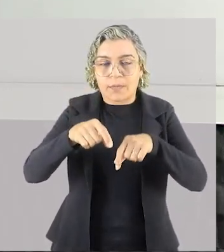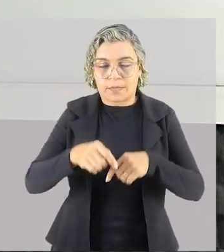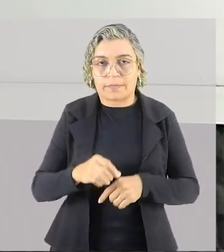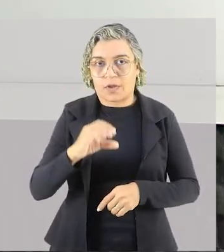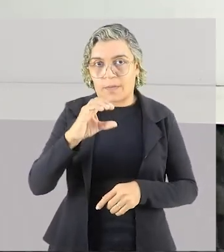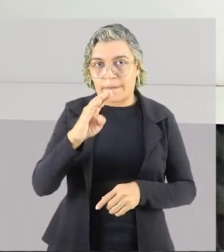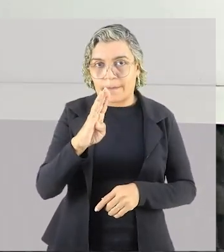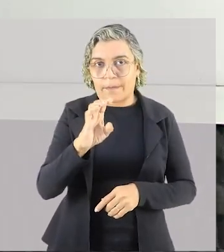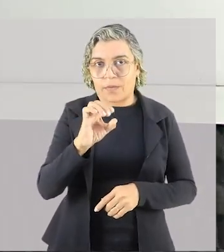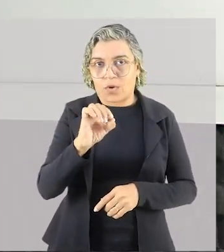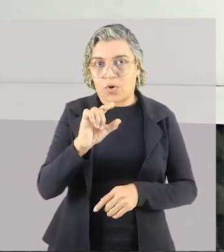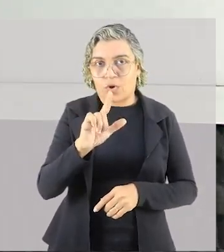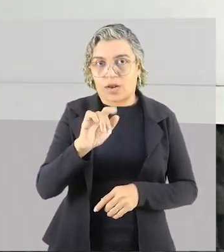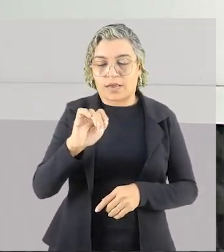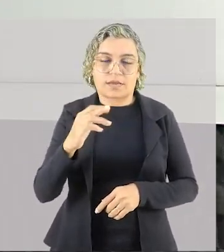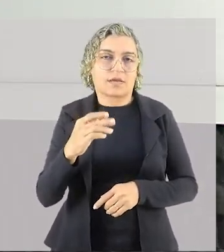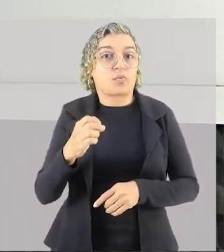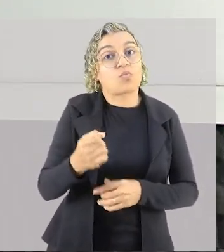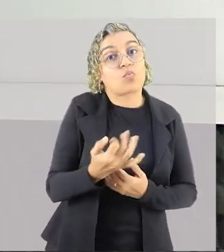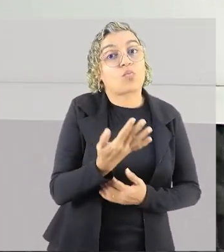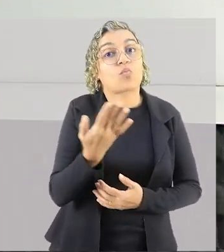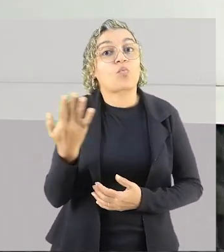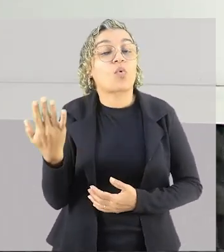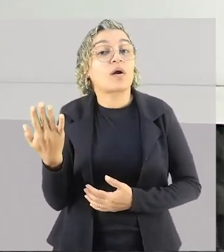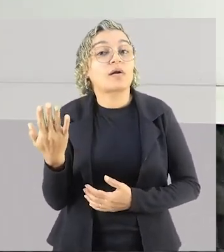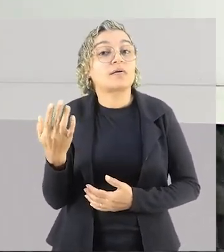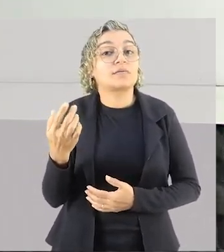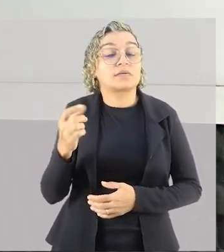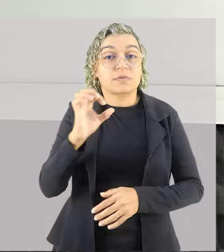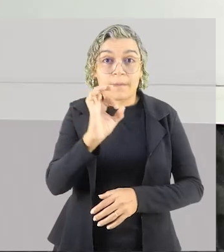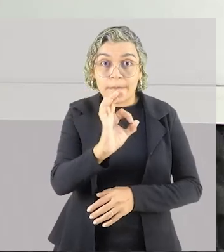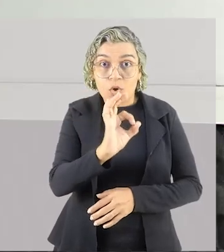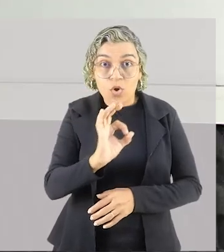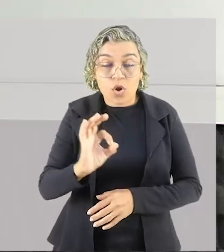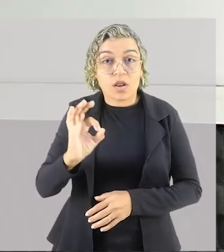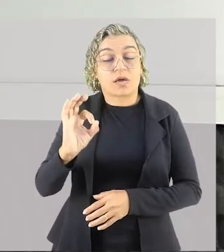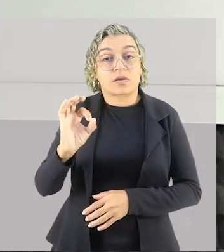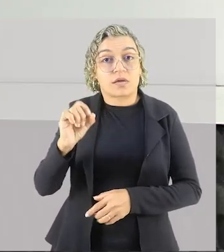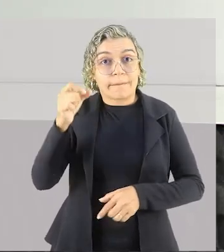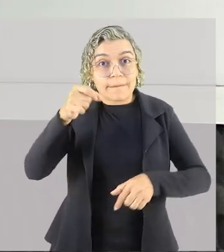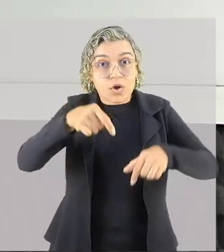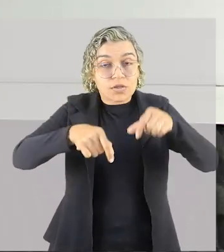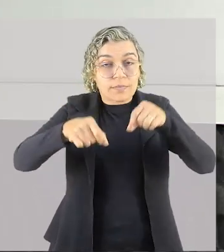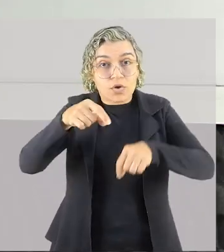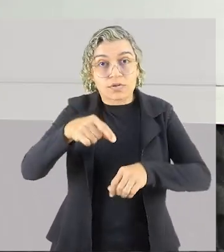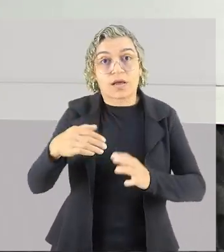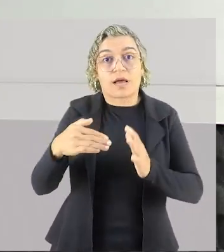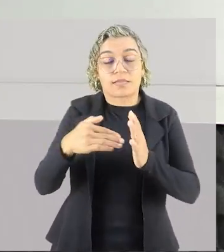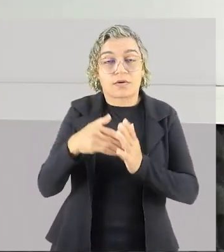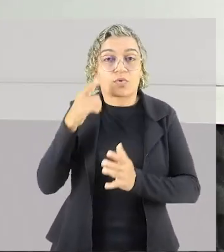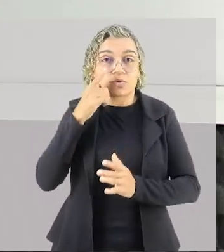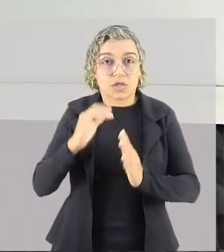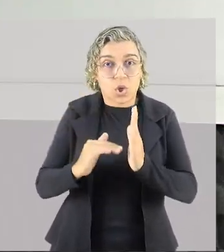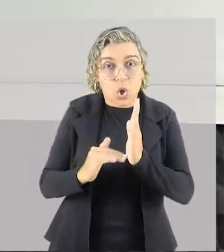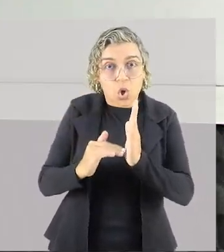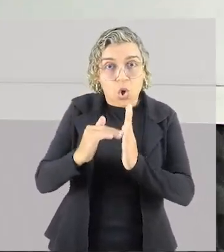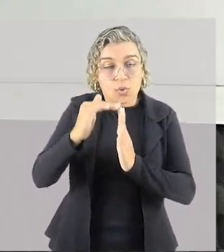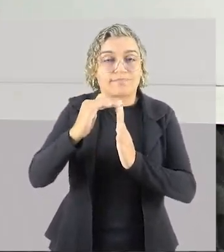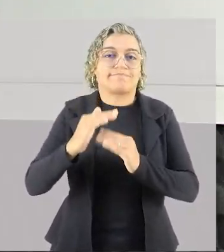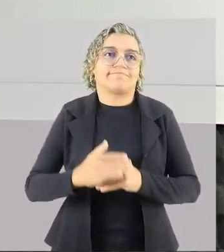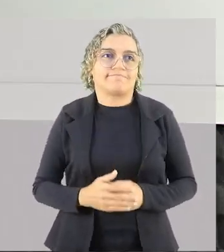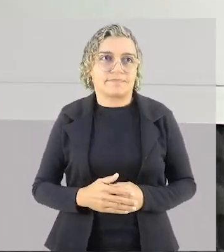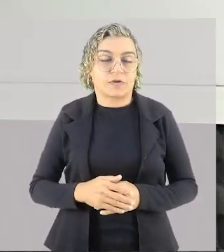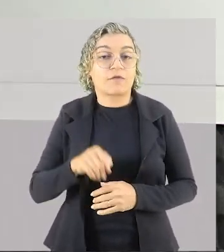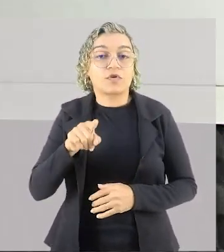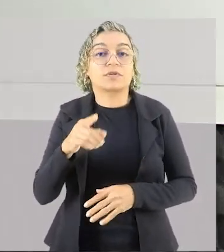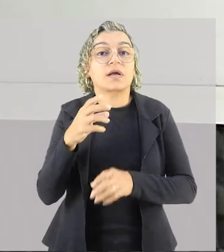Então, eu preciso saber quantas bolinhas de 6 centímetros cúbicos cabem aqui até atingir. Então, o que você vai fazer?